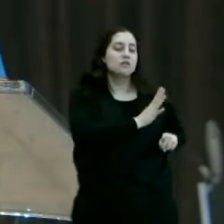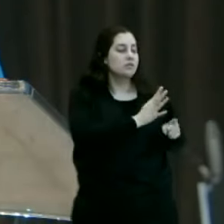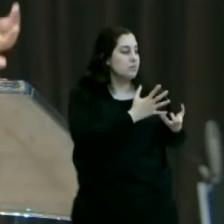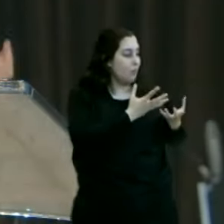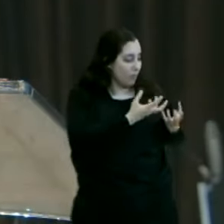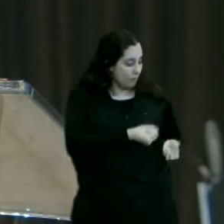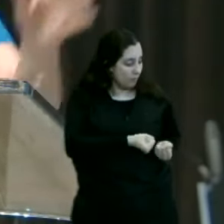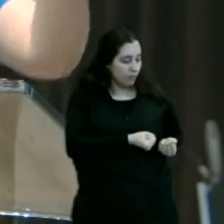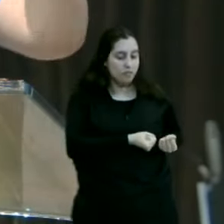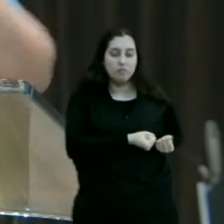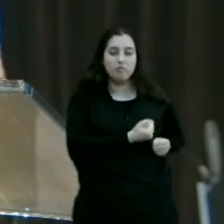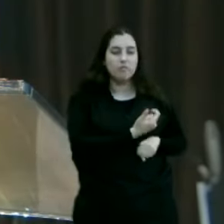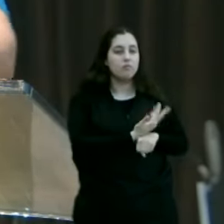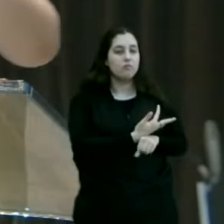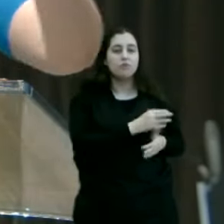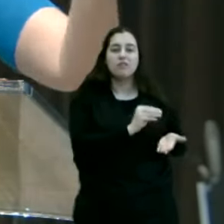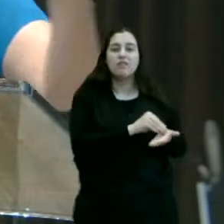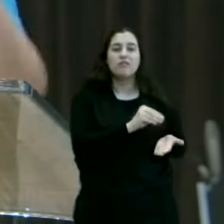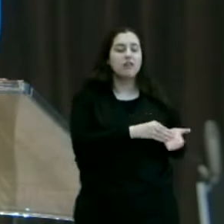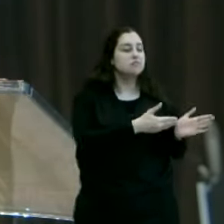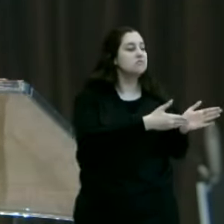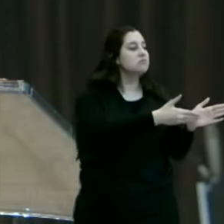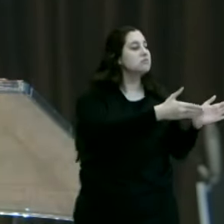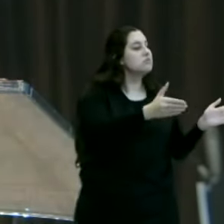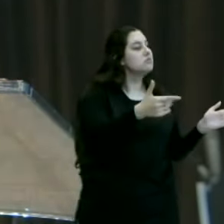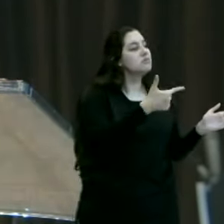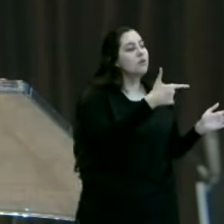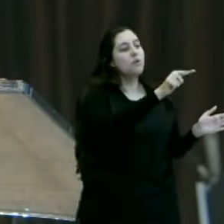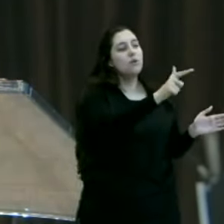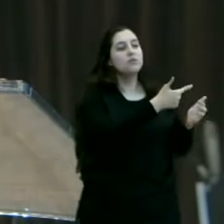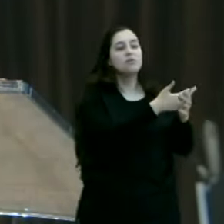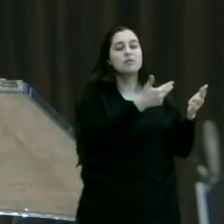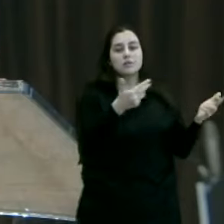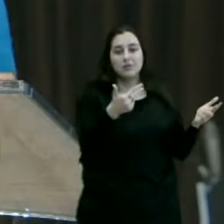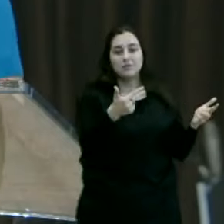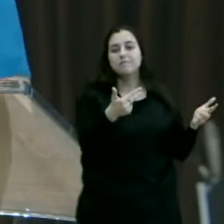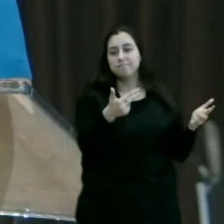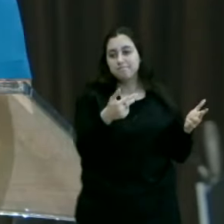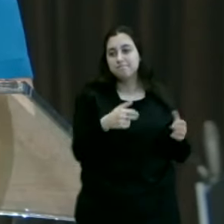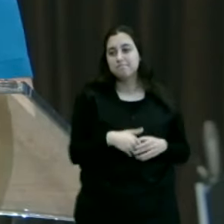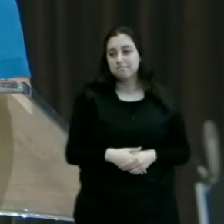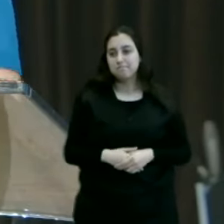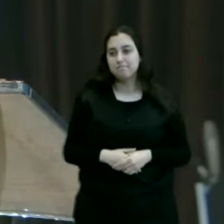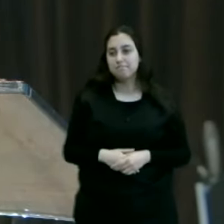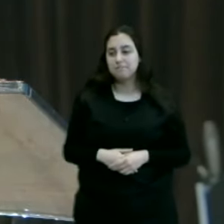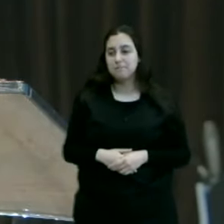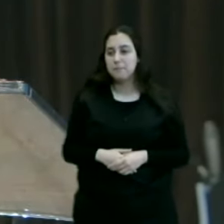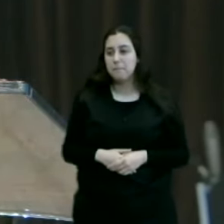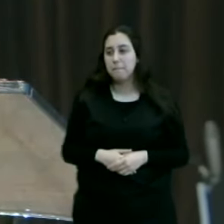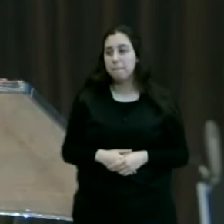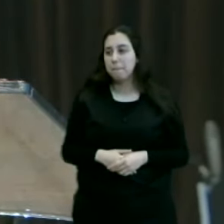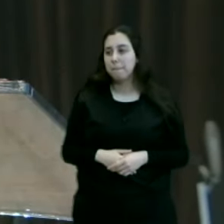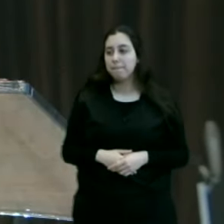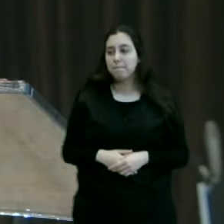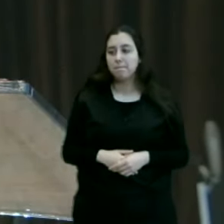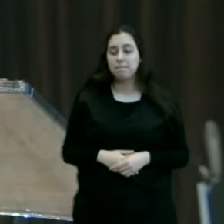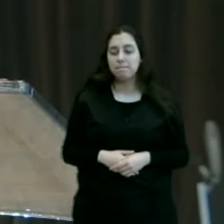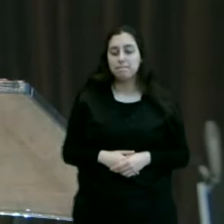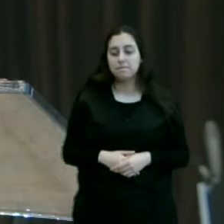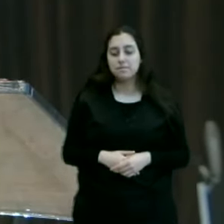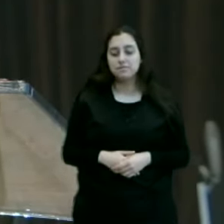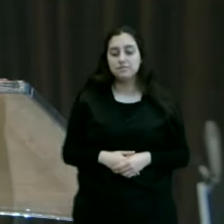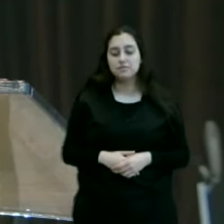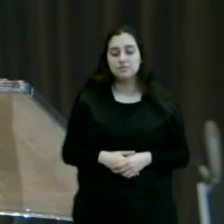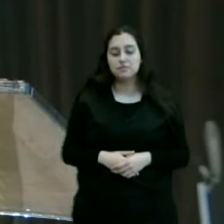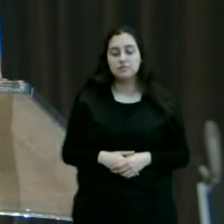se desviasse para o lado que o Senhor tinha dito para eles que não fosse. E nós olhamos aqui